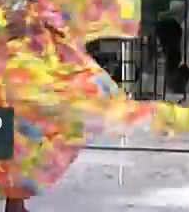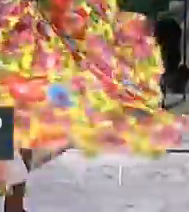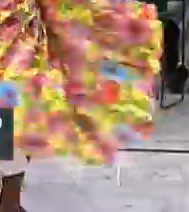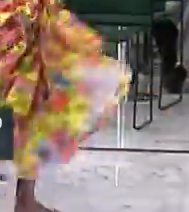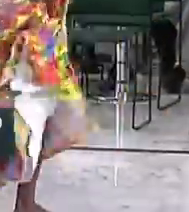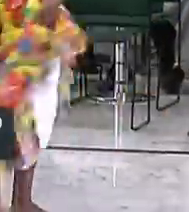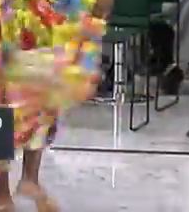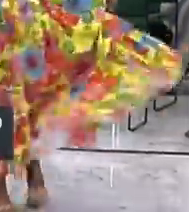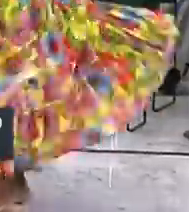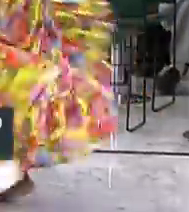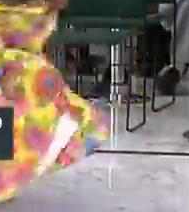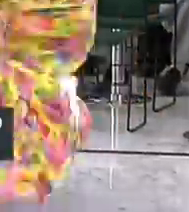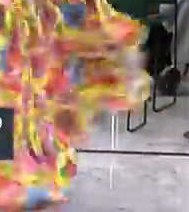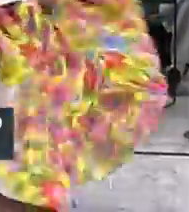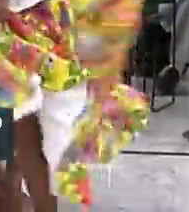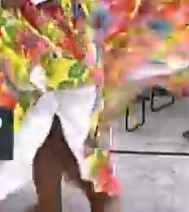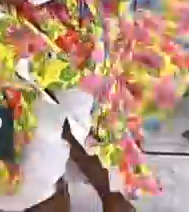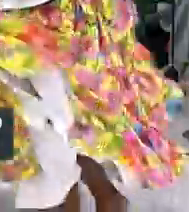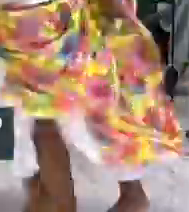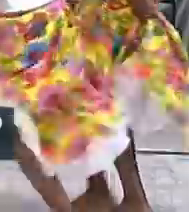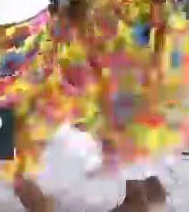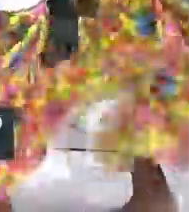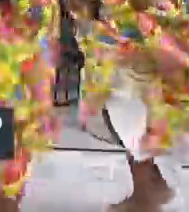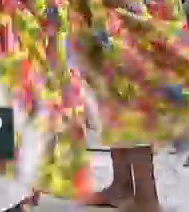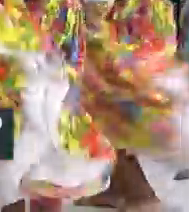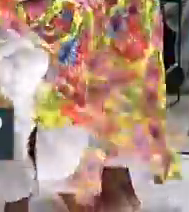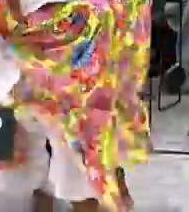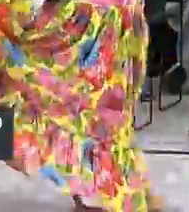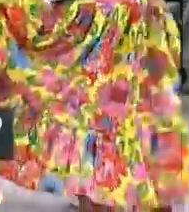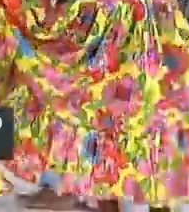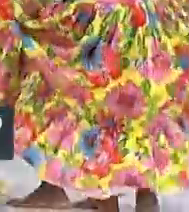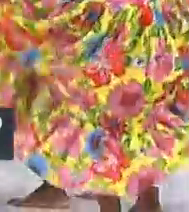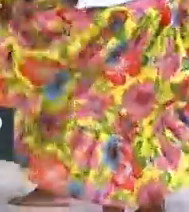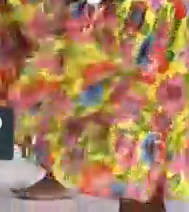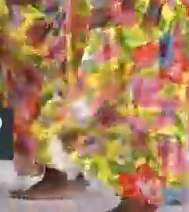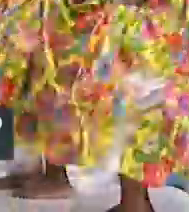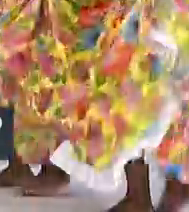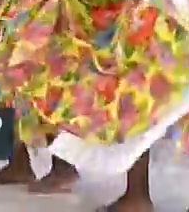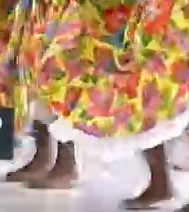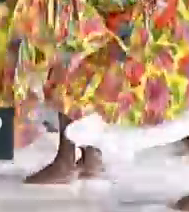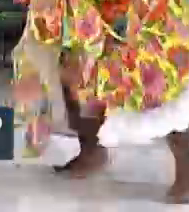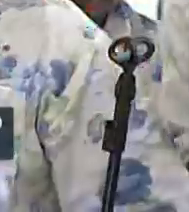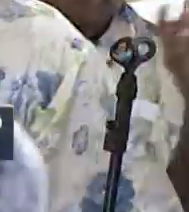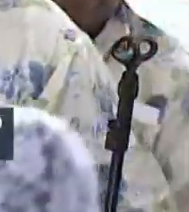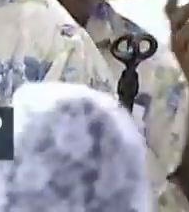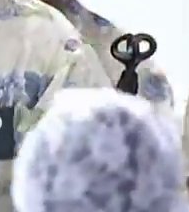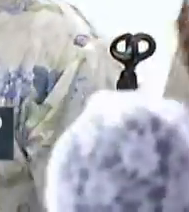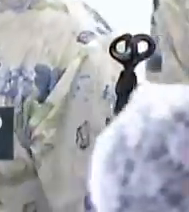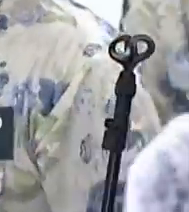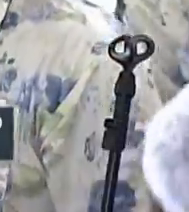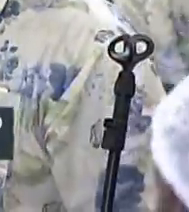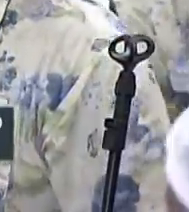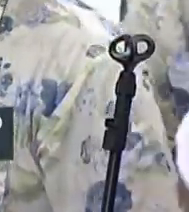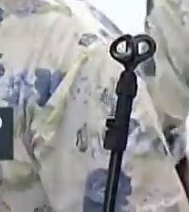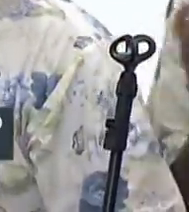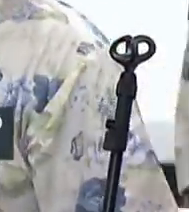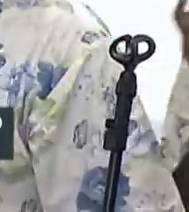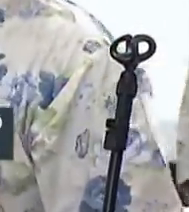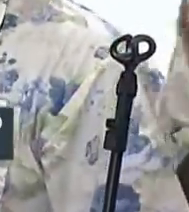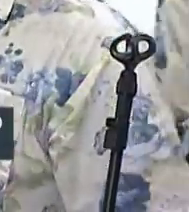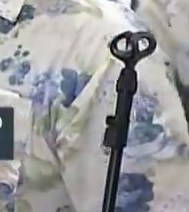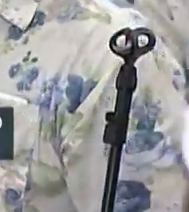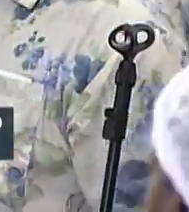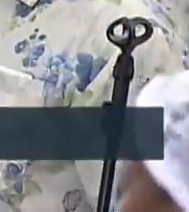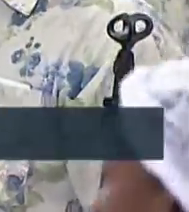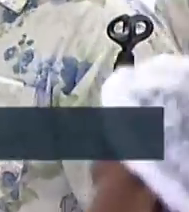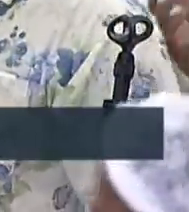chamando cor BR comigo meu santo Padro eu tô chamando coreiras e correiros